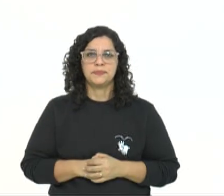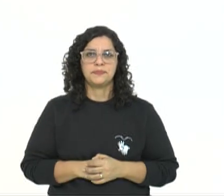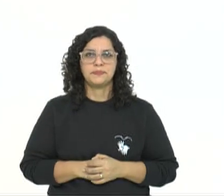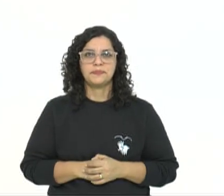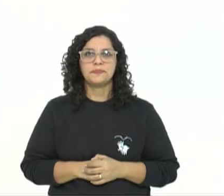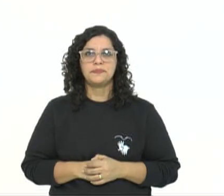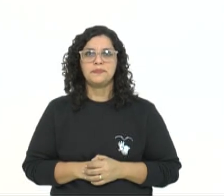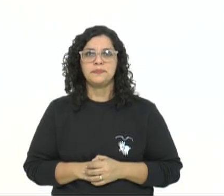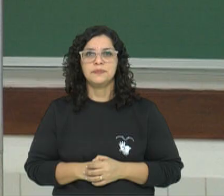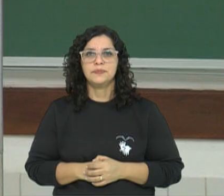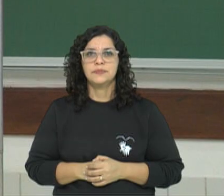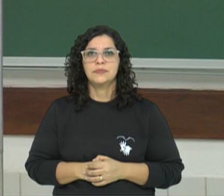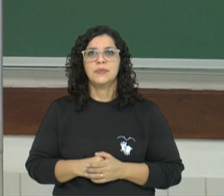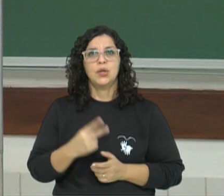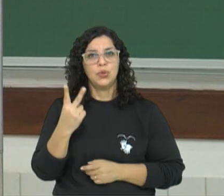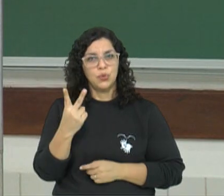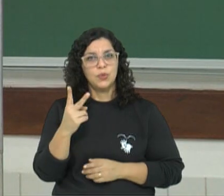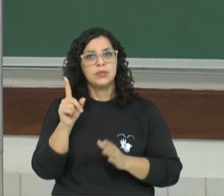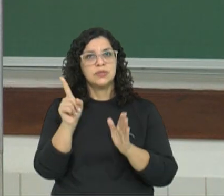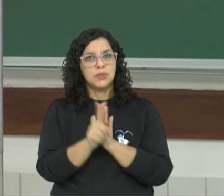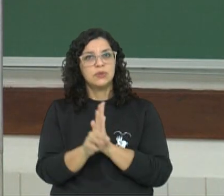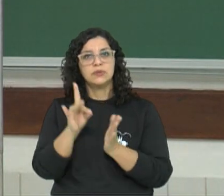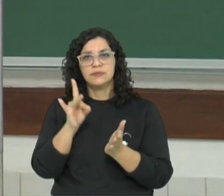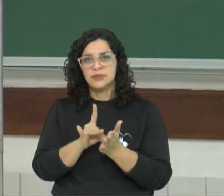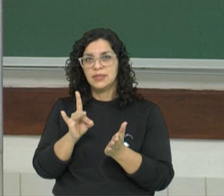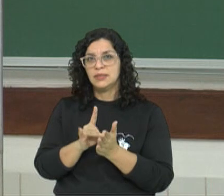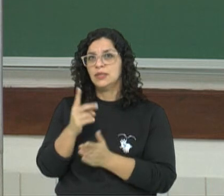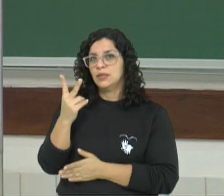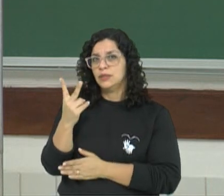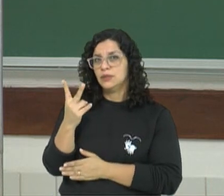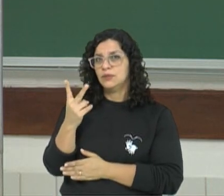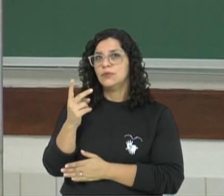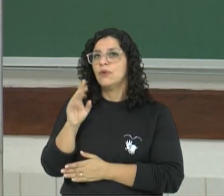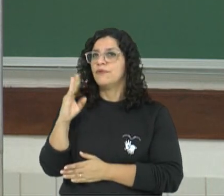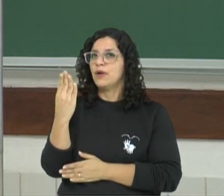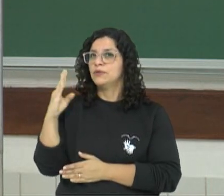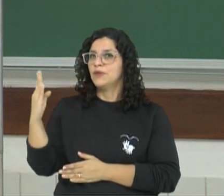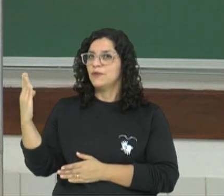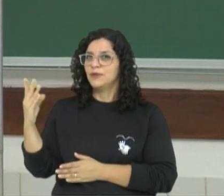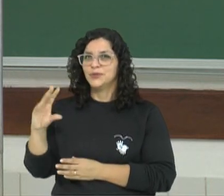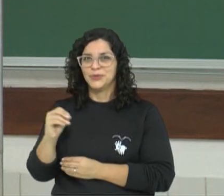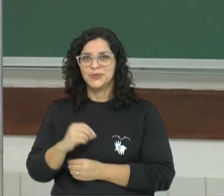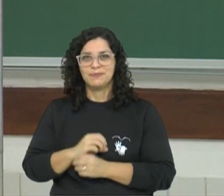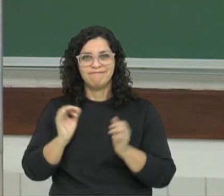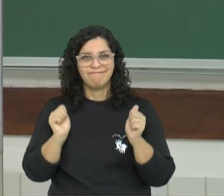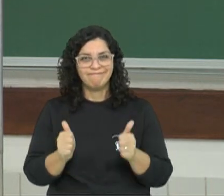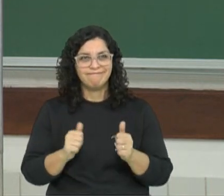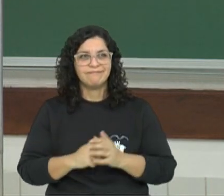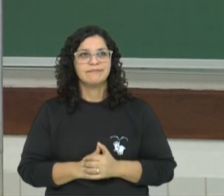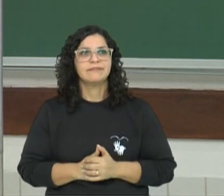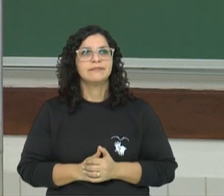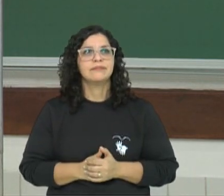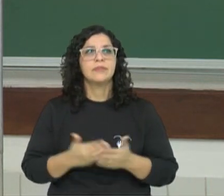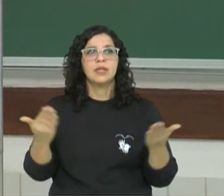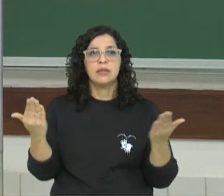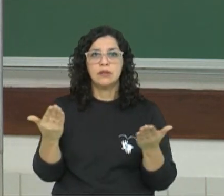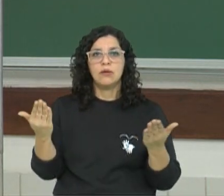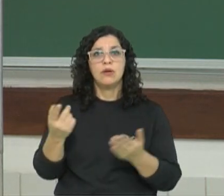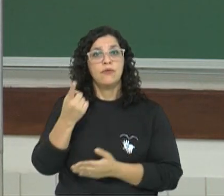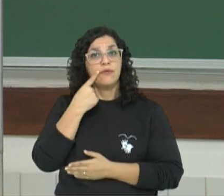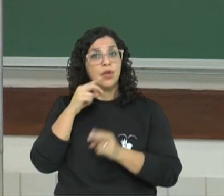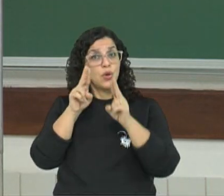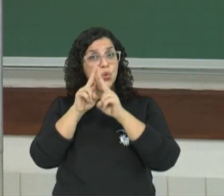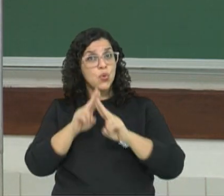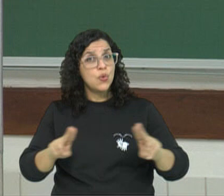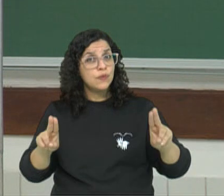34, meus queridos. 2 questões verdadeiras, o resto tudo falso. Beleza? Gente, questão da